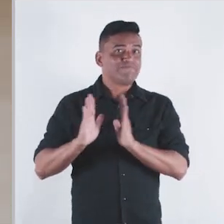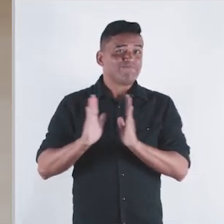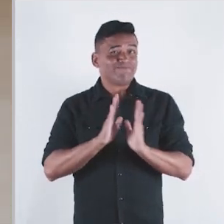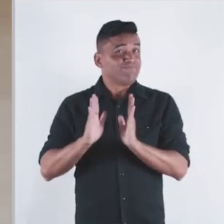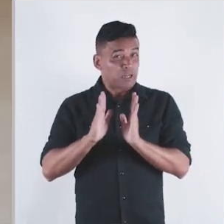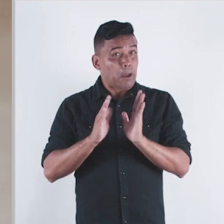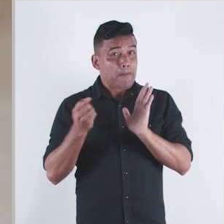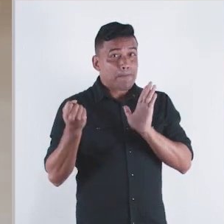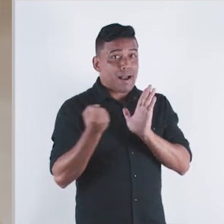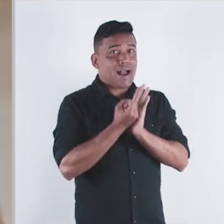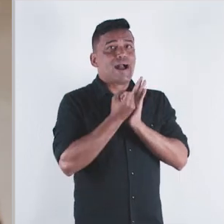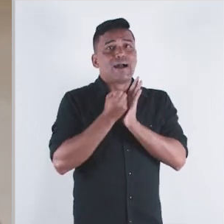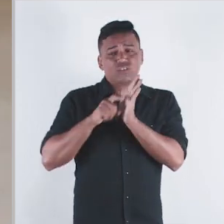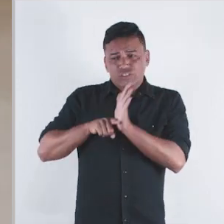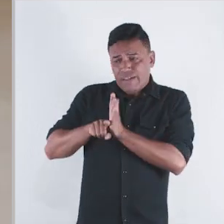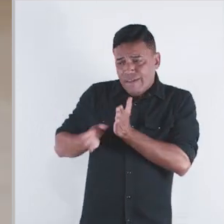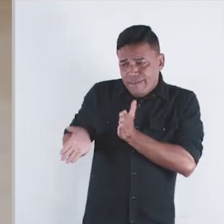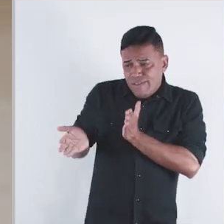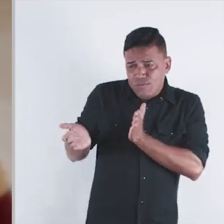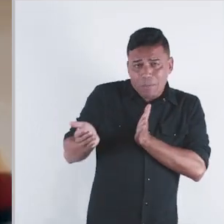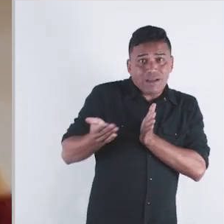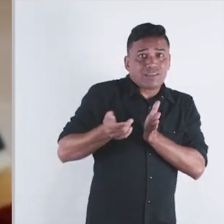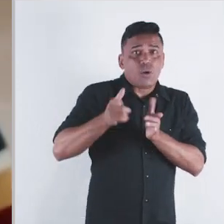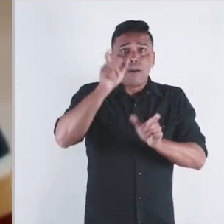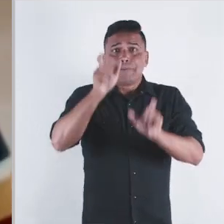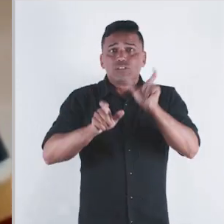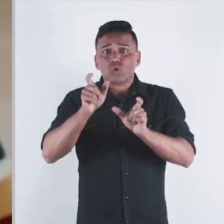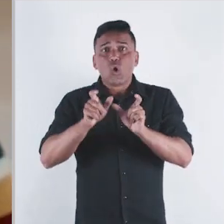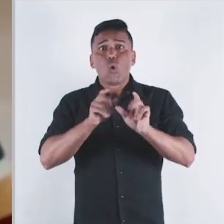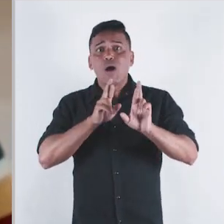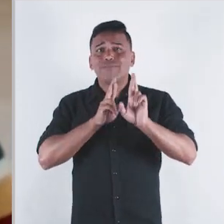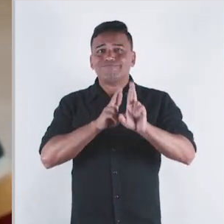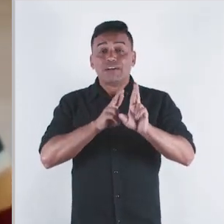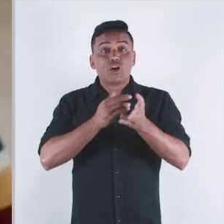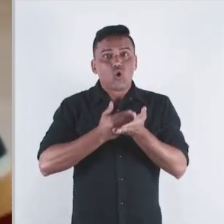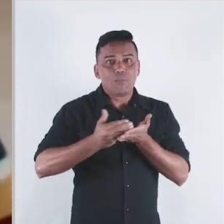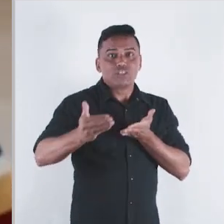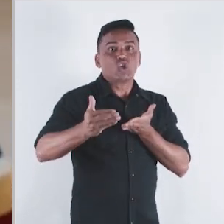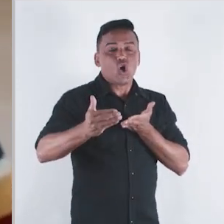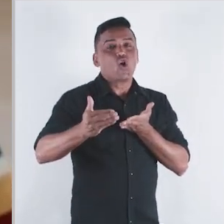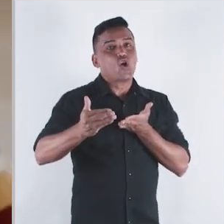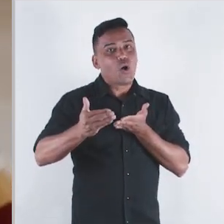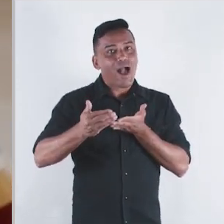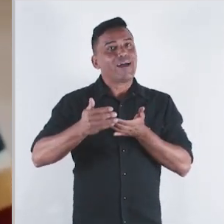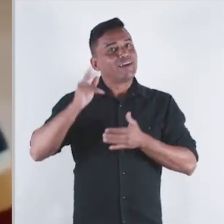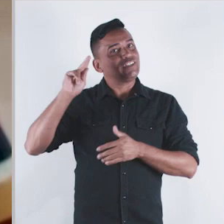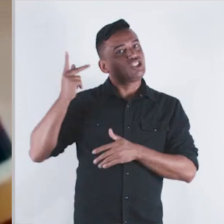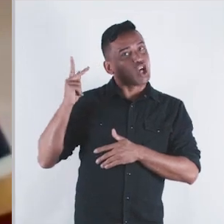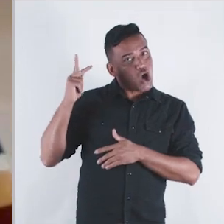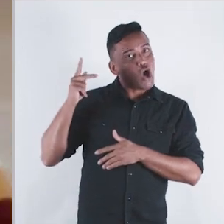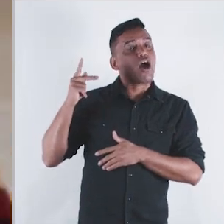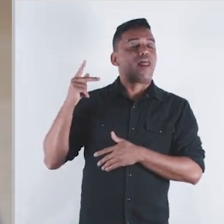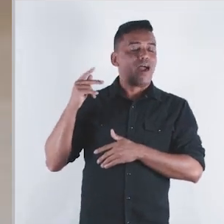esses dados dos pioneiros e tudo isso, essa é uma história que está para ser contada, pelo menos aqui no Brasil.